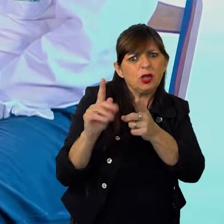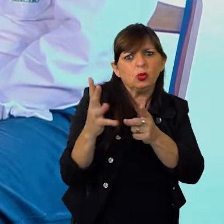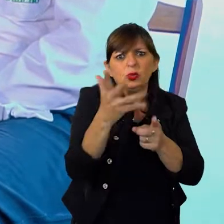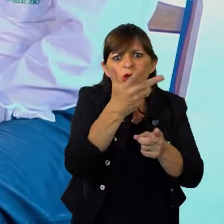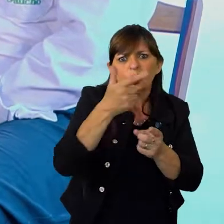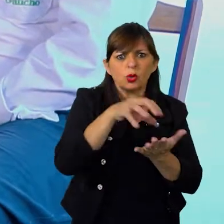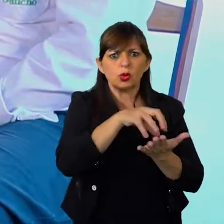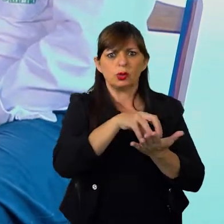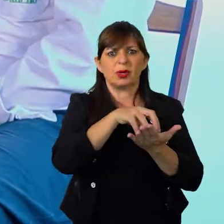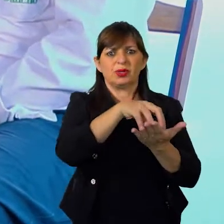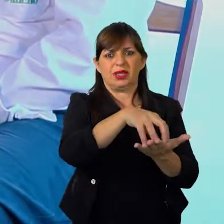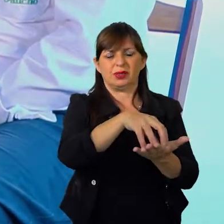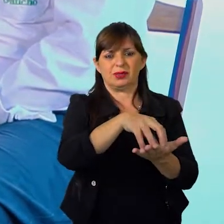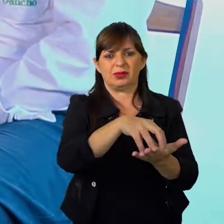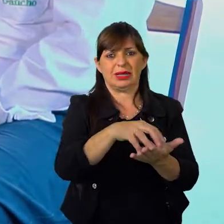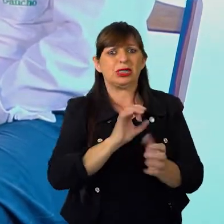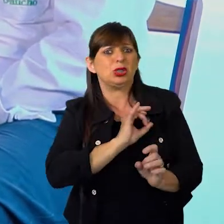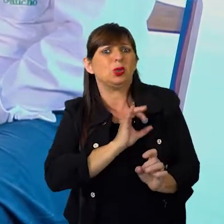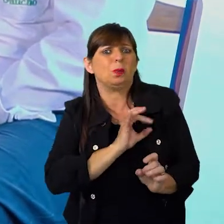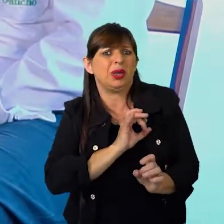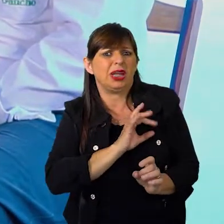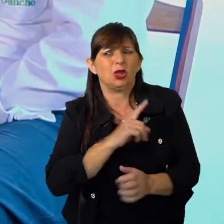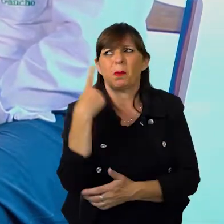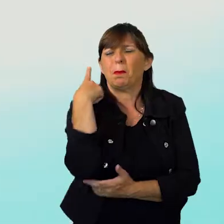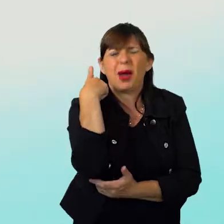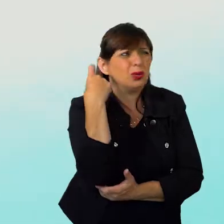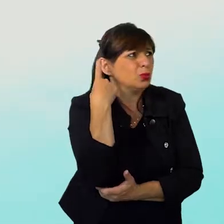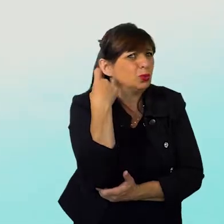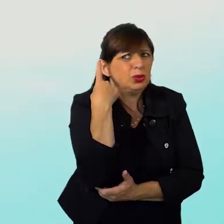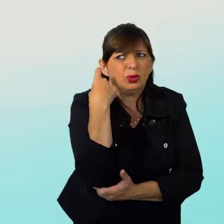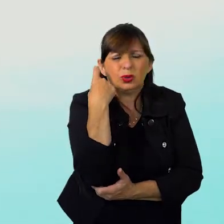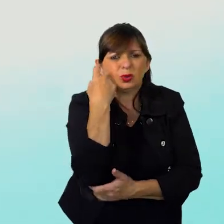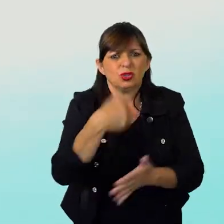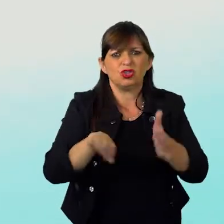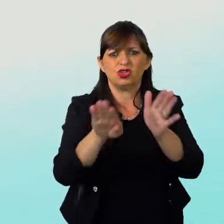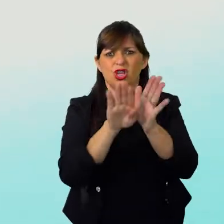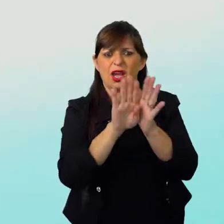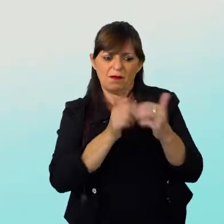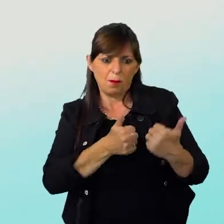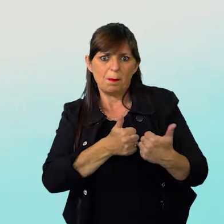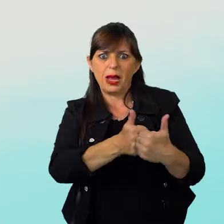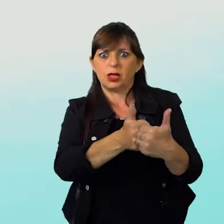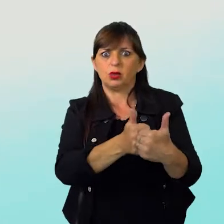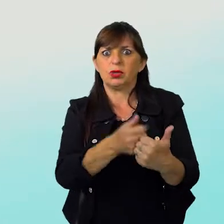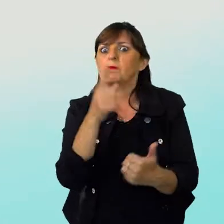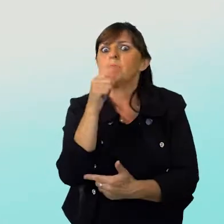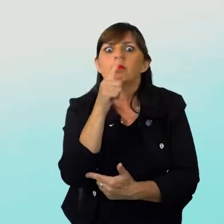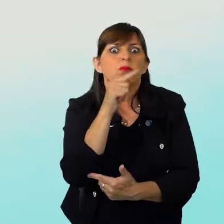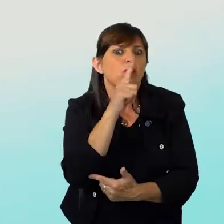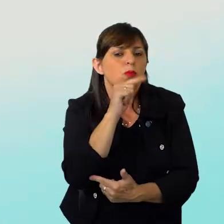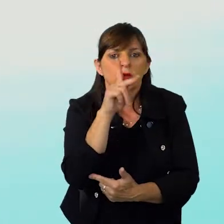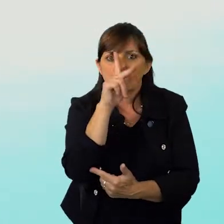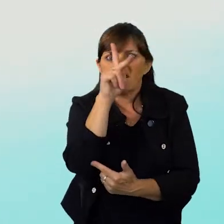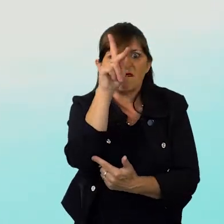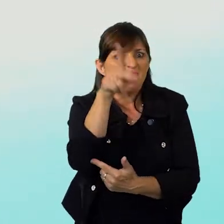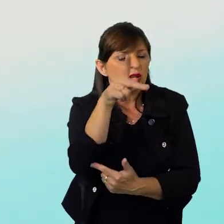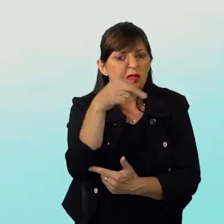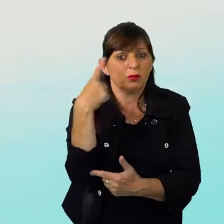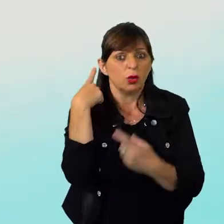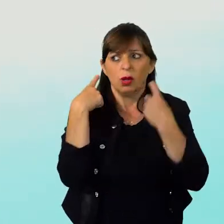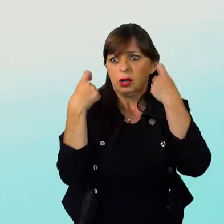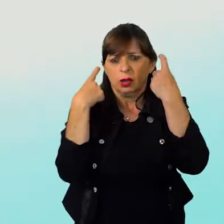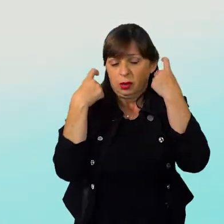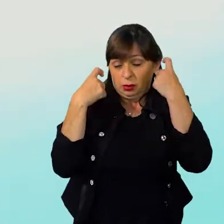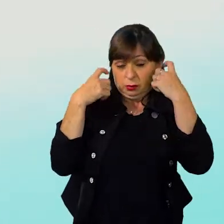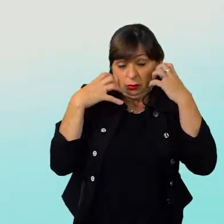temido era era ensurdecedor barulho quando chegava por perto era de arrepiar os cabelos da entrada que tava nos